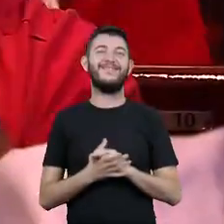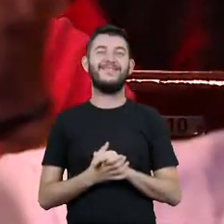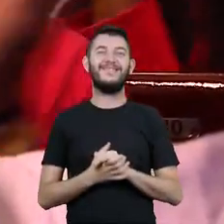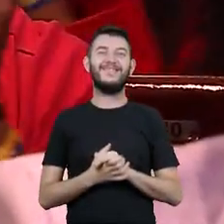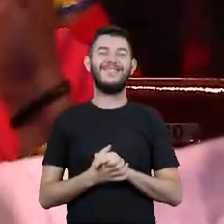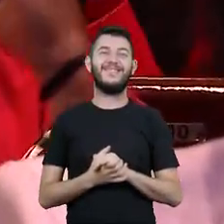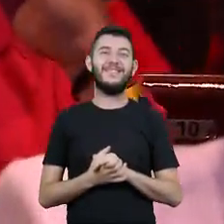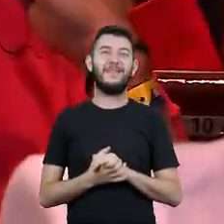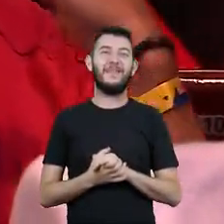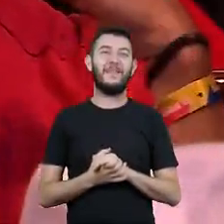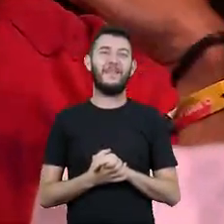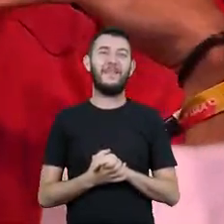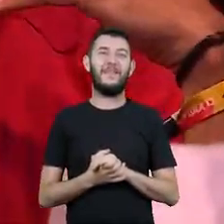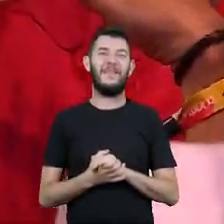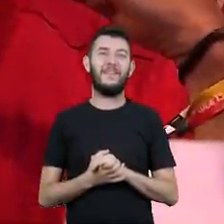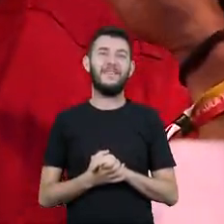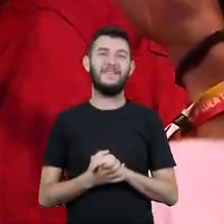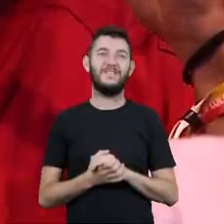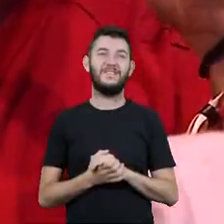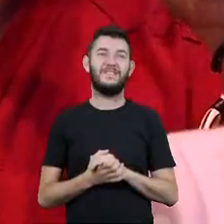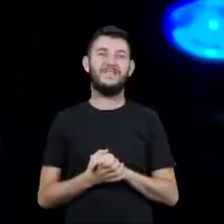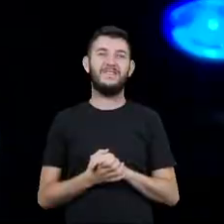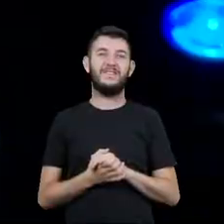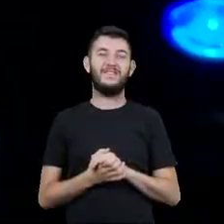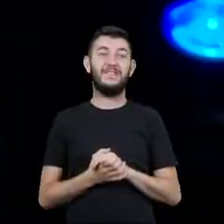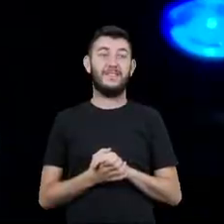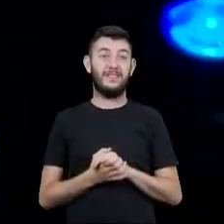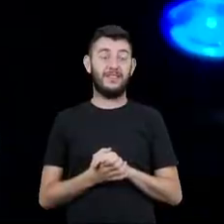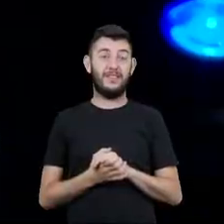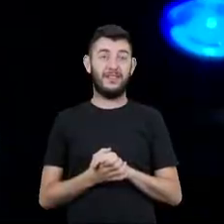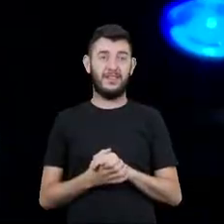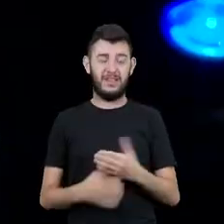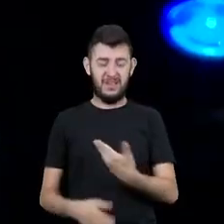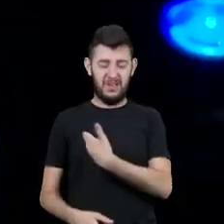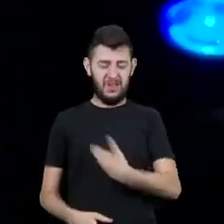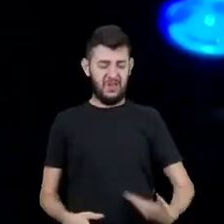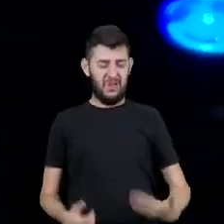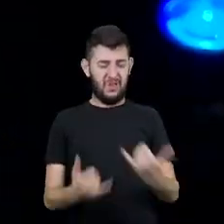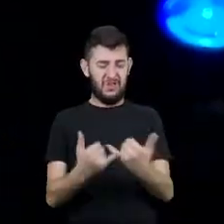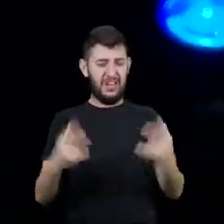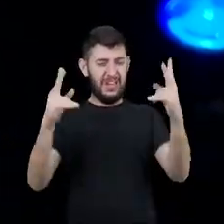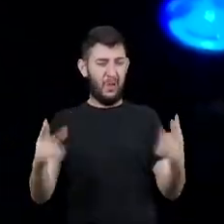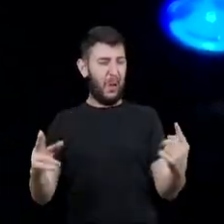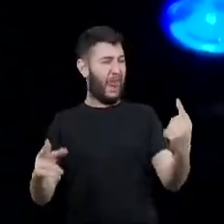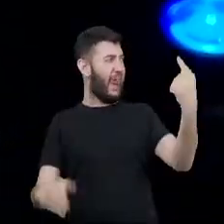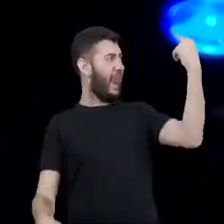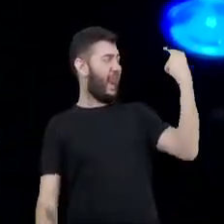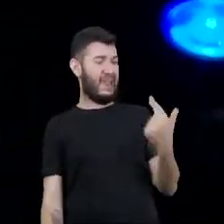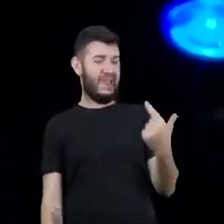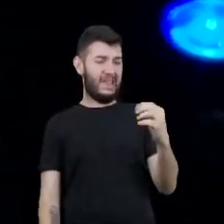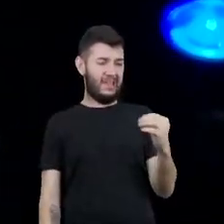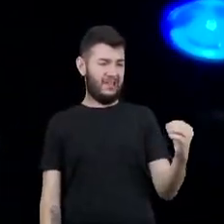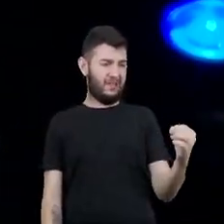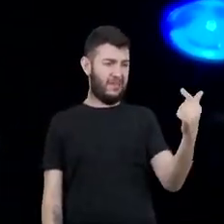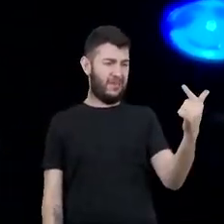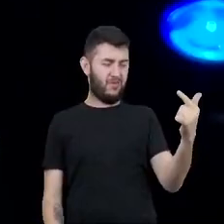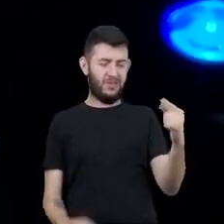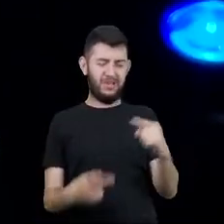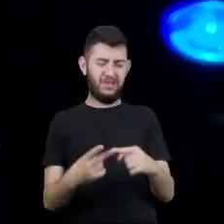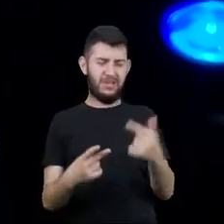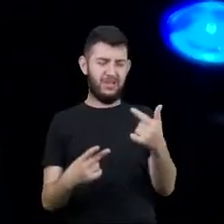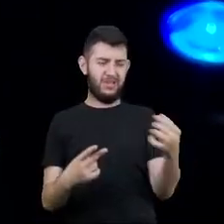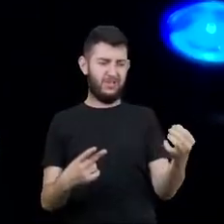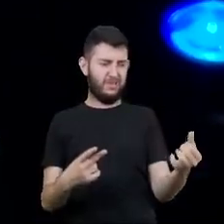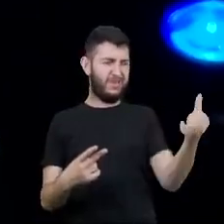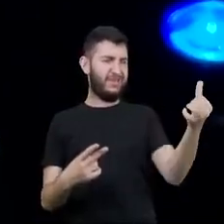É que eu não quero mais o mesmo governo de 2002, de 2006. Eu quero um novo governo